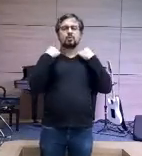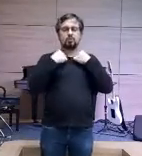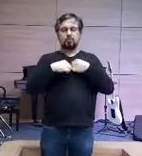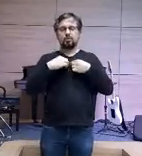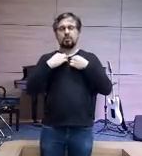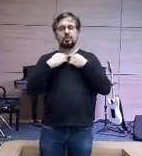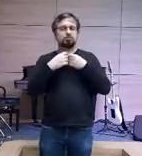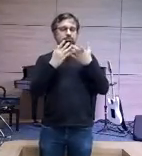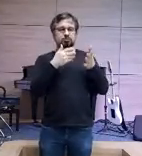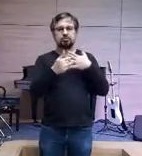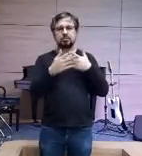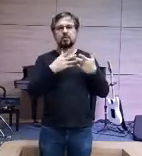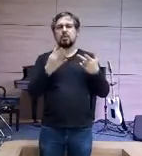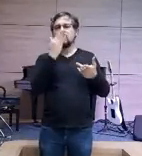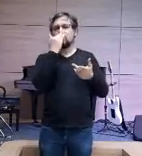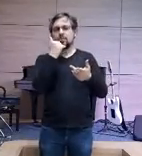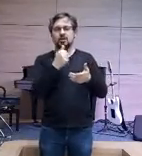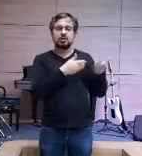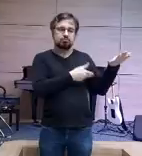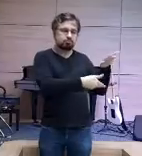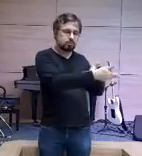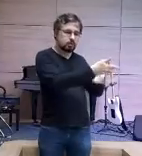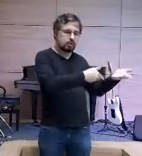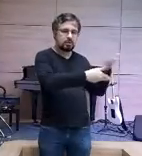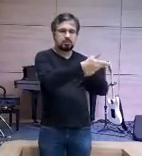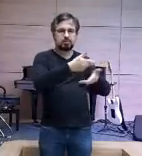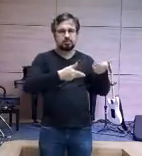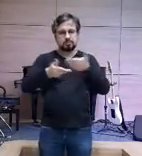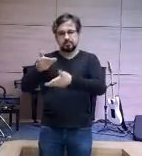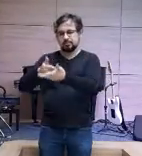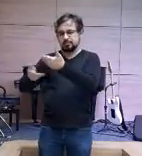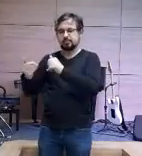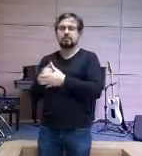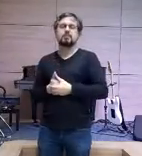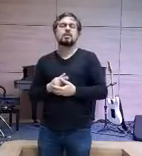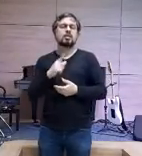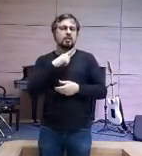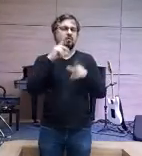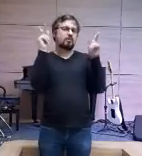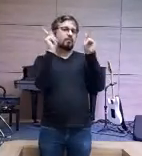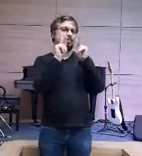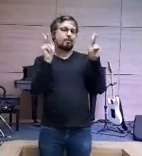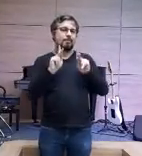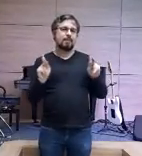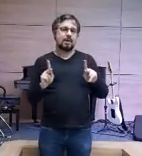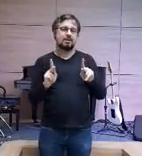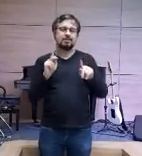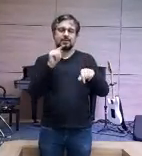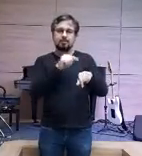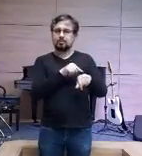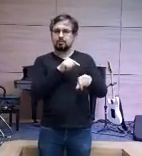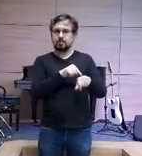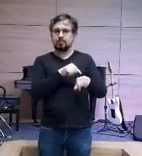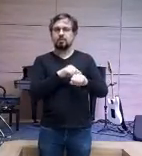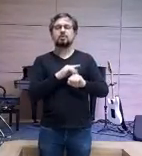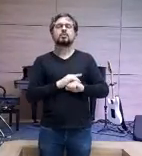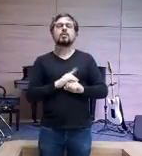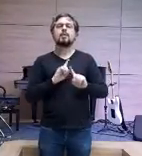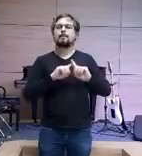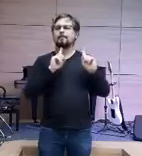cordão algum alimento trocar esses presentes e houve paz por aquele momento